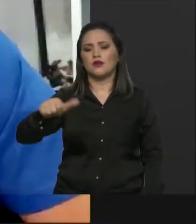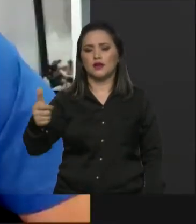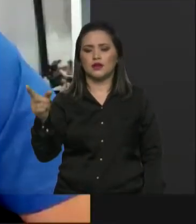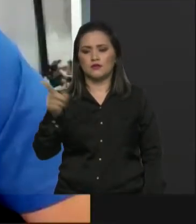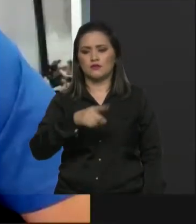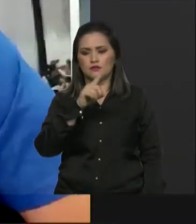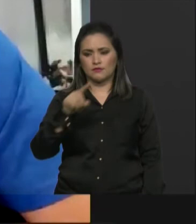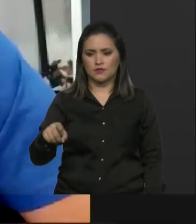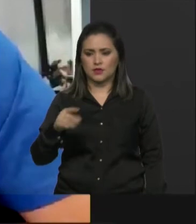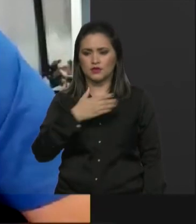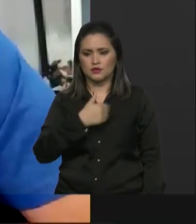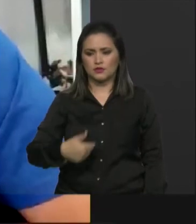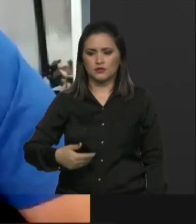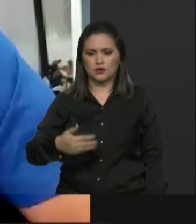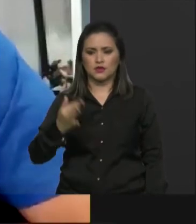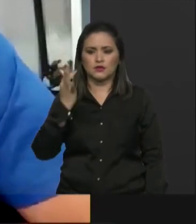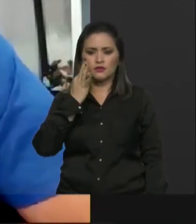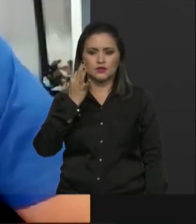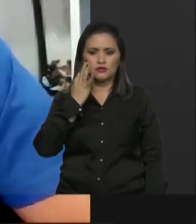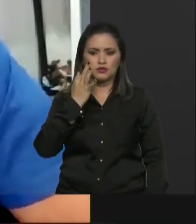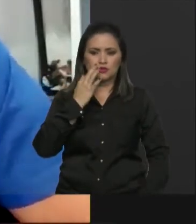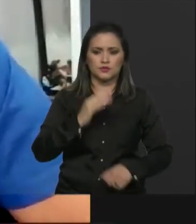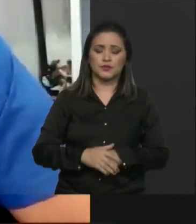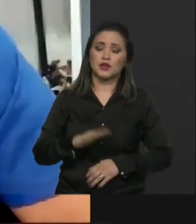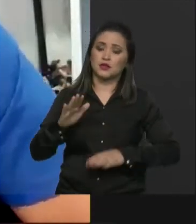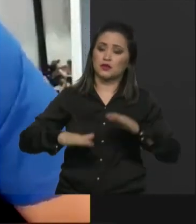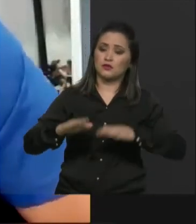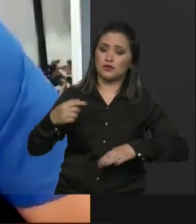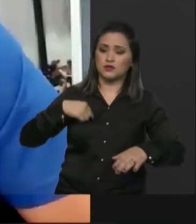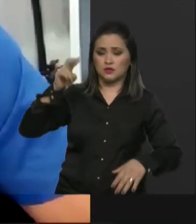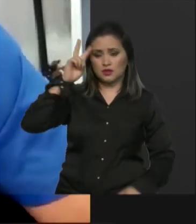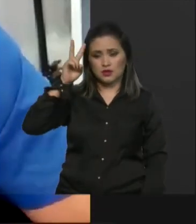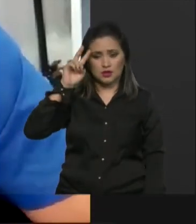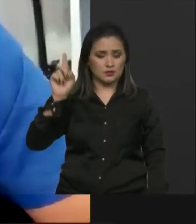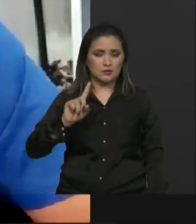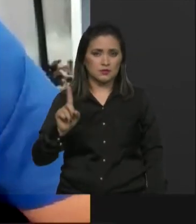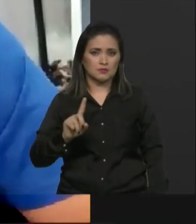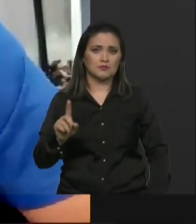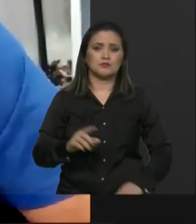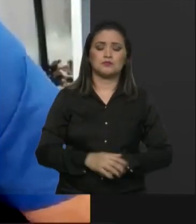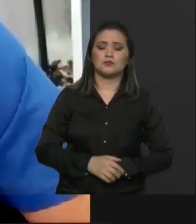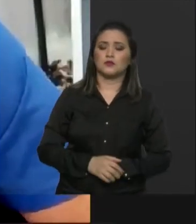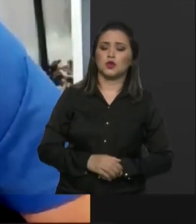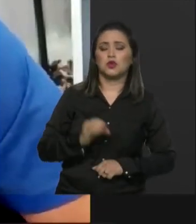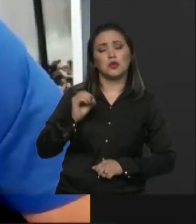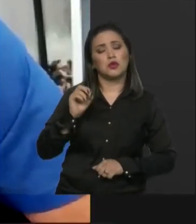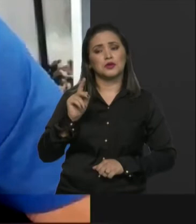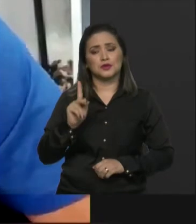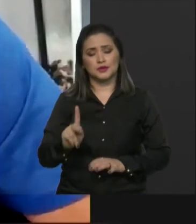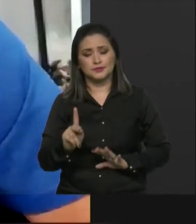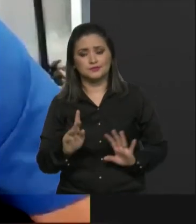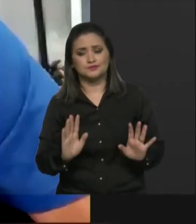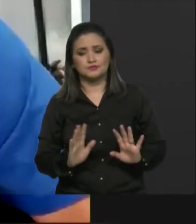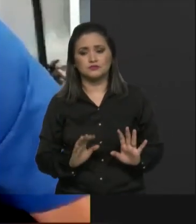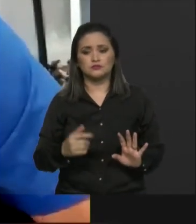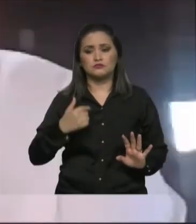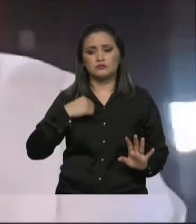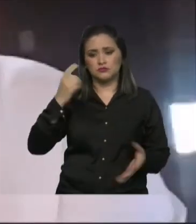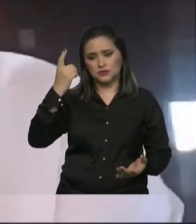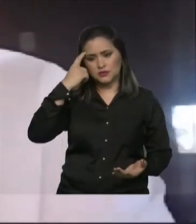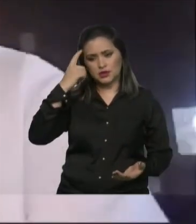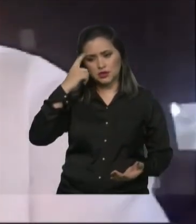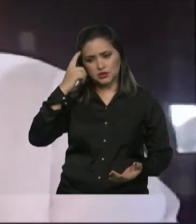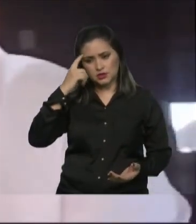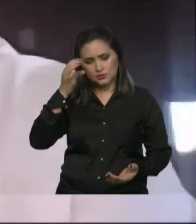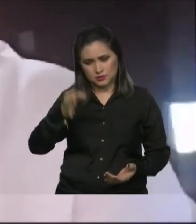Talvez eu não tenha me recordado legalmente, eu estou certo, porque se foi, tudo bem, se não foi, eu só assim está óbvio e sustentável.